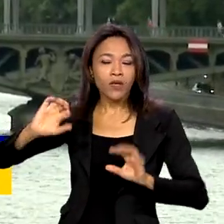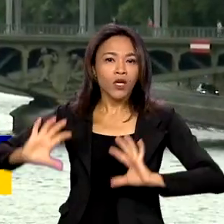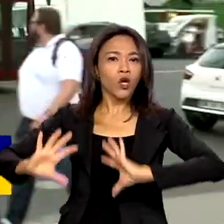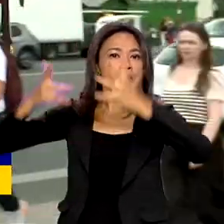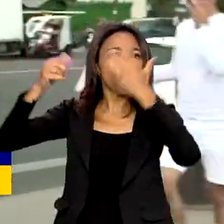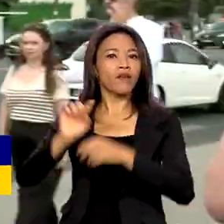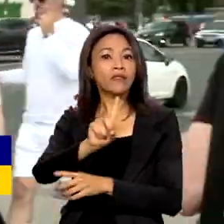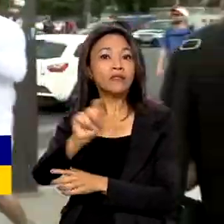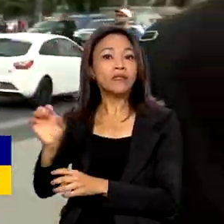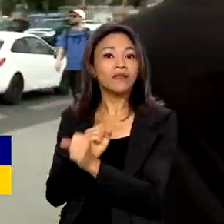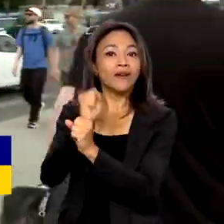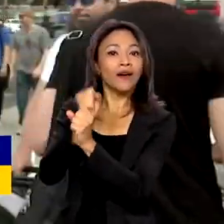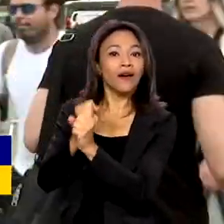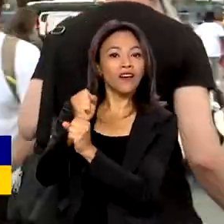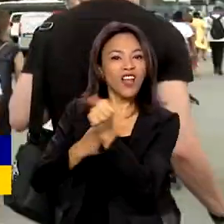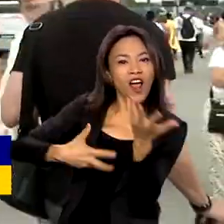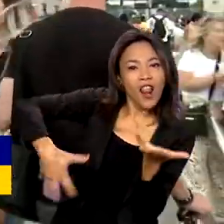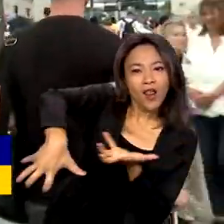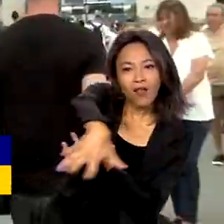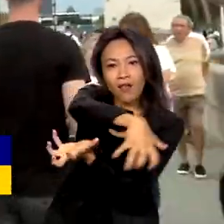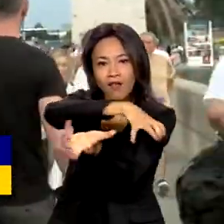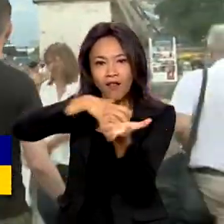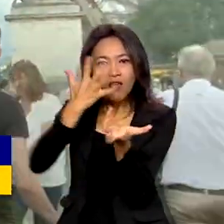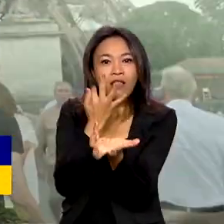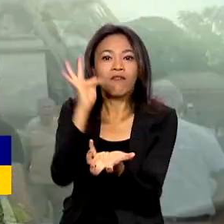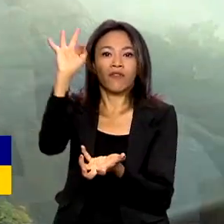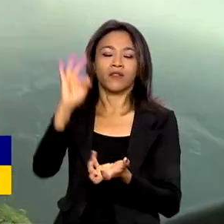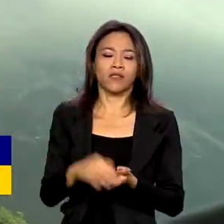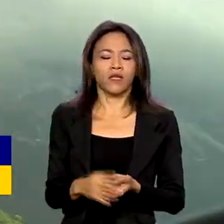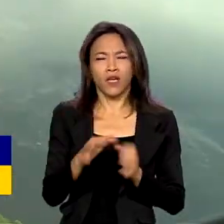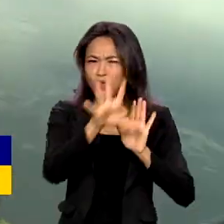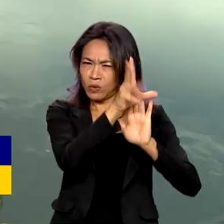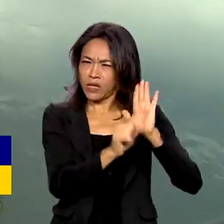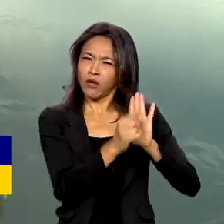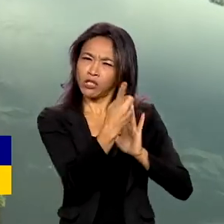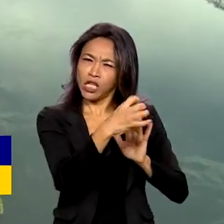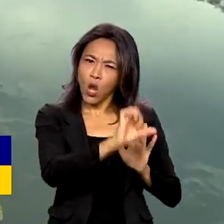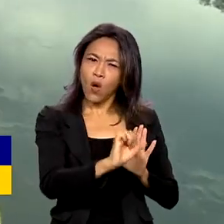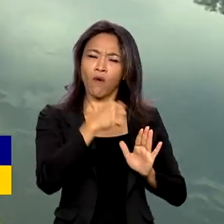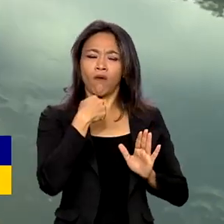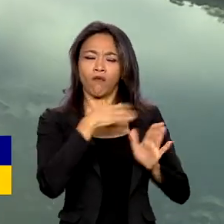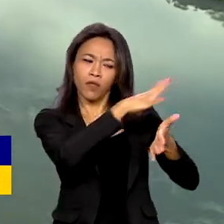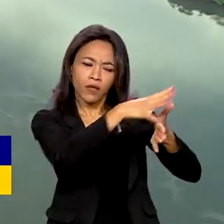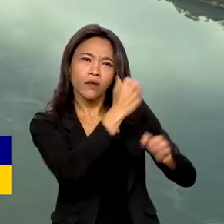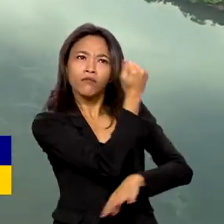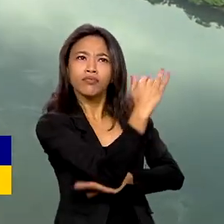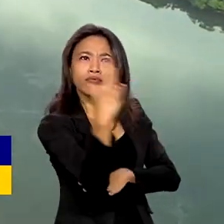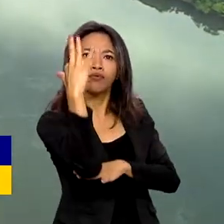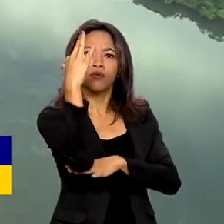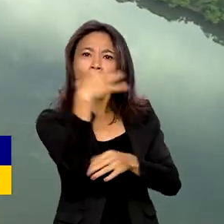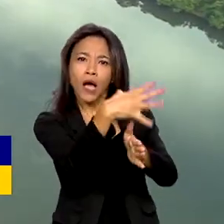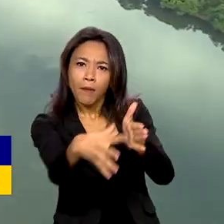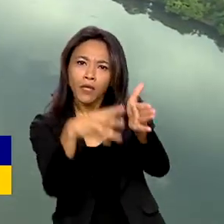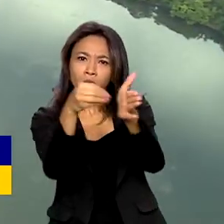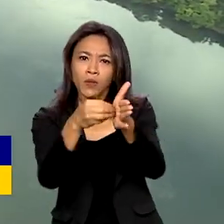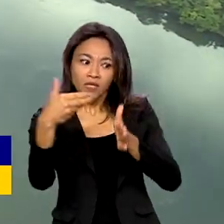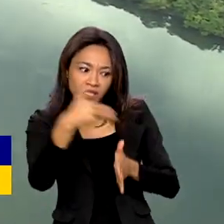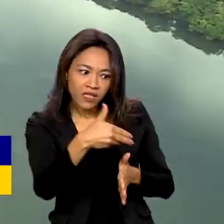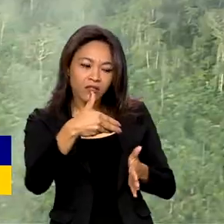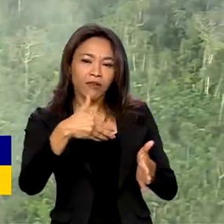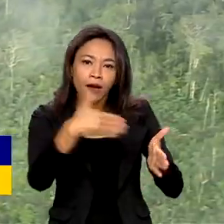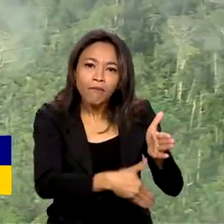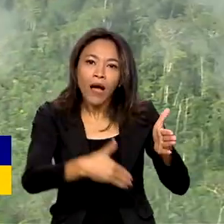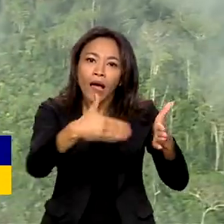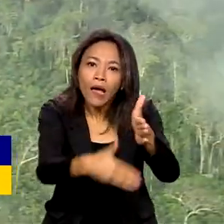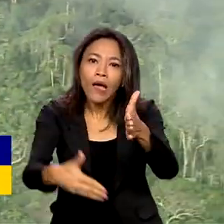da Revolução Francesa. Ao fim do século XIX, natureza, florestas, Amazônia eram vistas como obstáculos ao